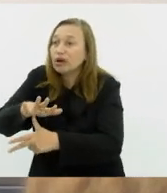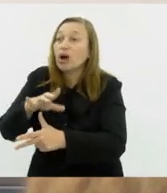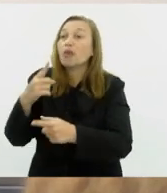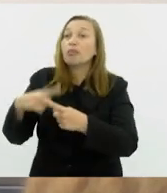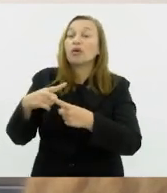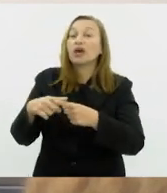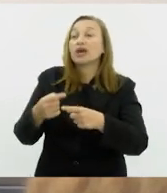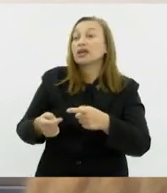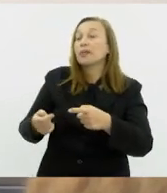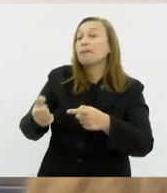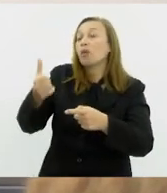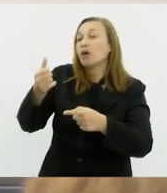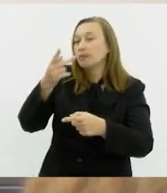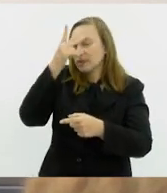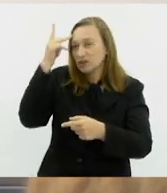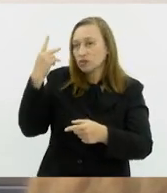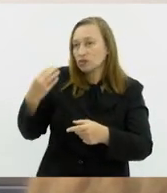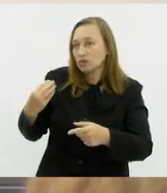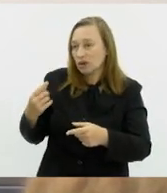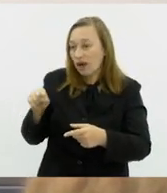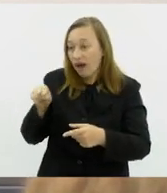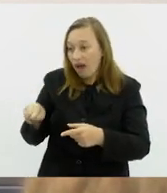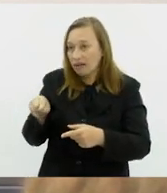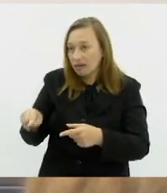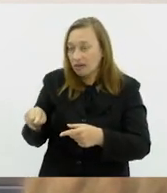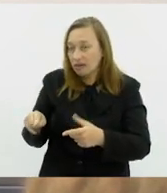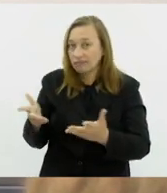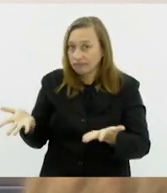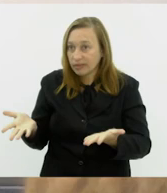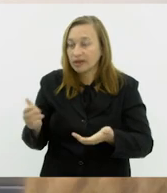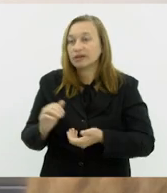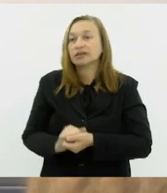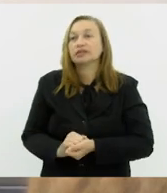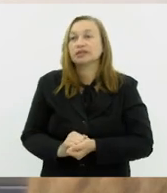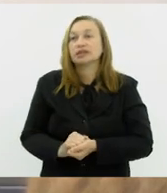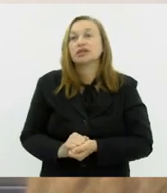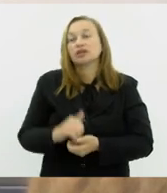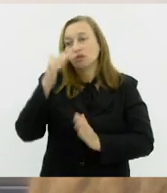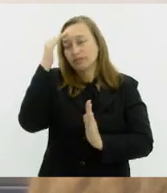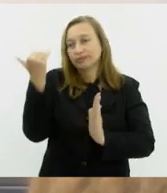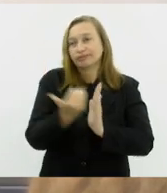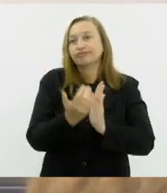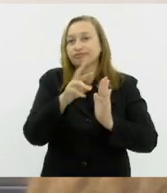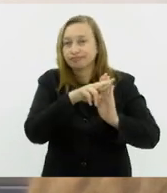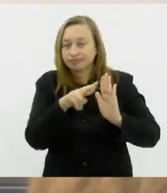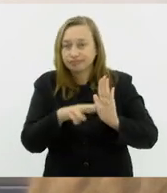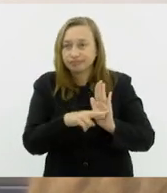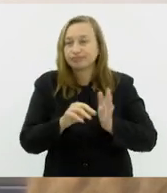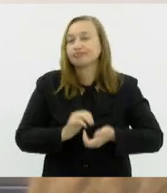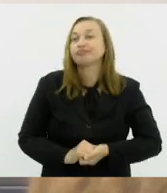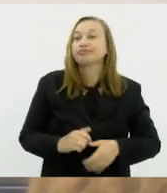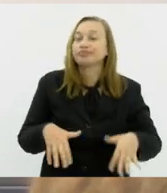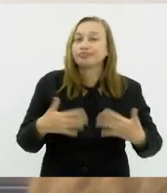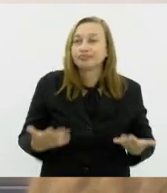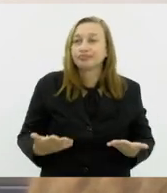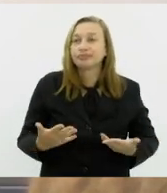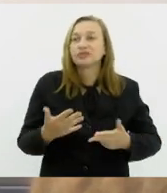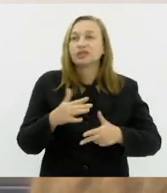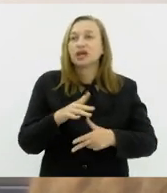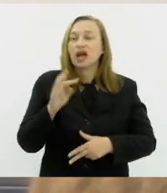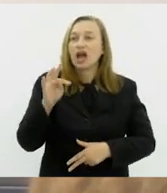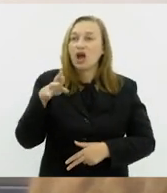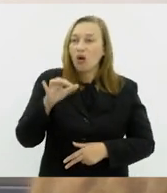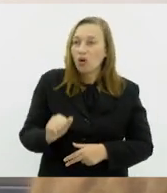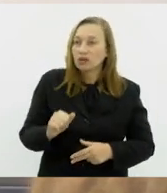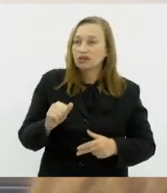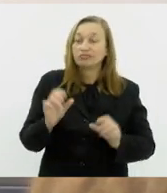população. Então elas vão ficar menos expostas, desde que, é claro, a gente cumpra a regra, né? Então, as rotas especiais de helicóptero